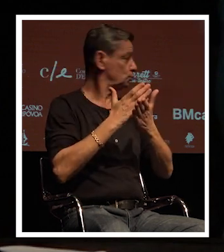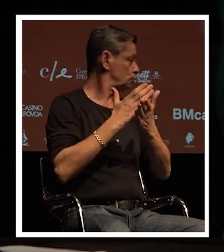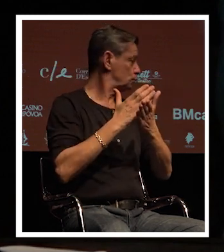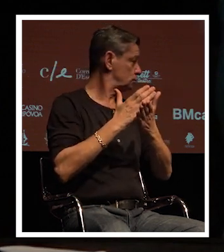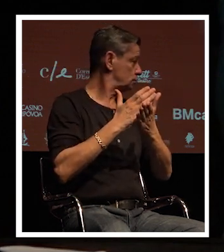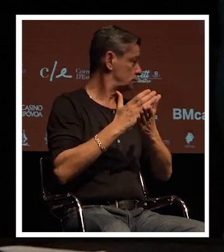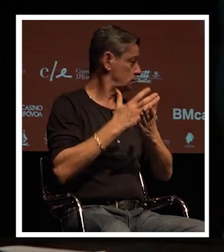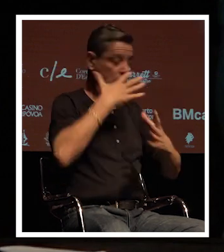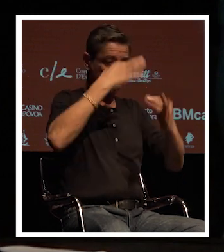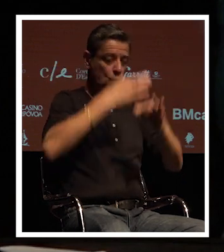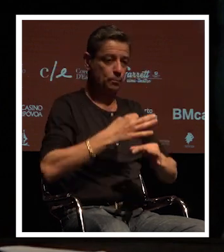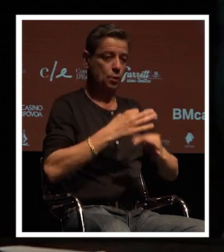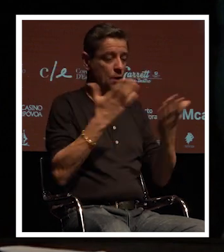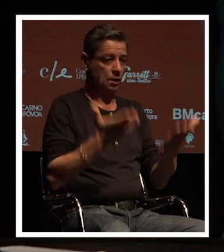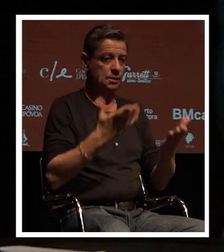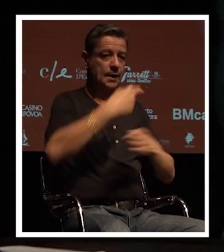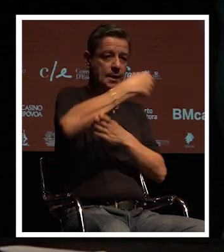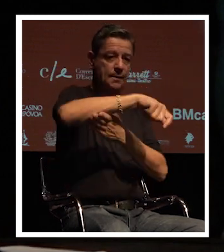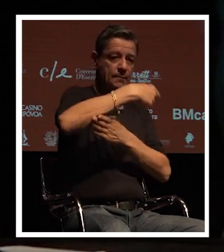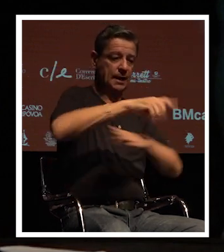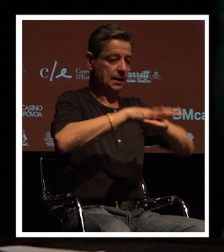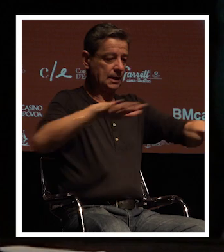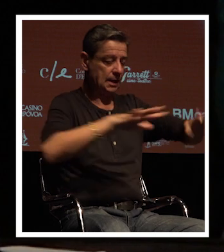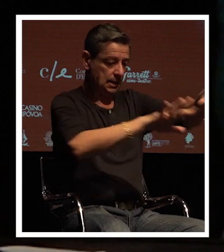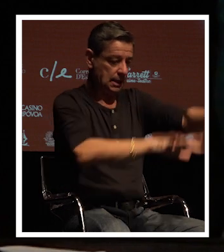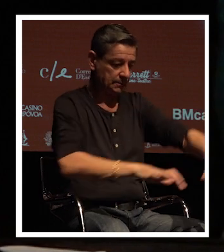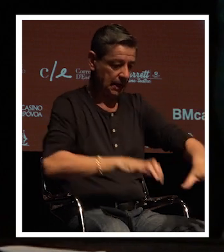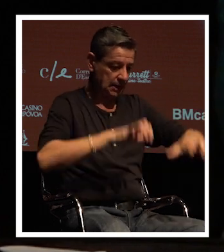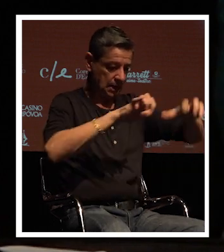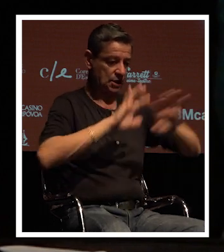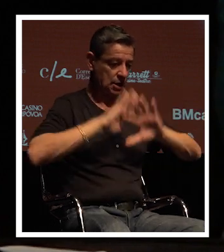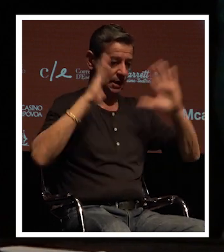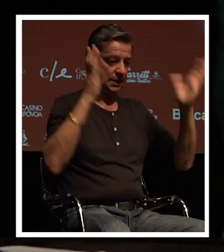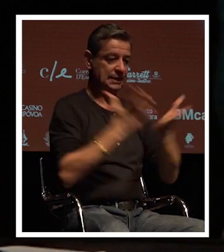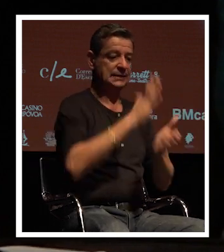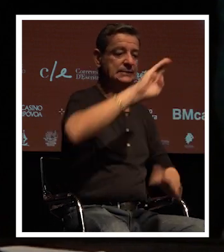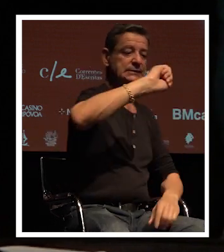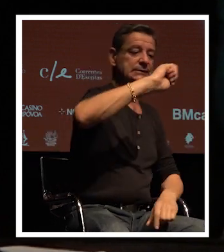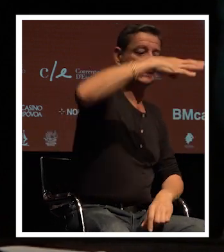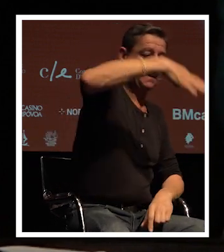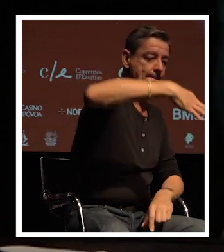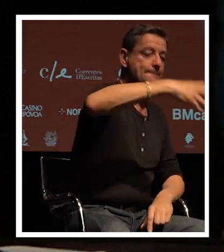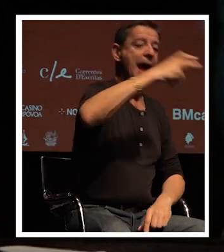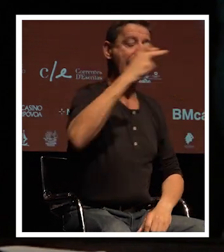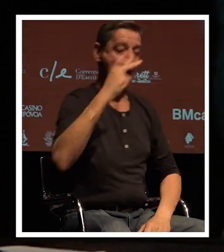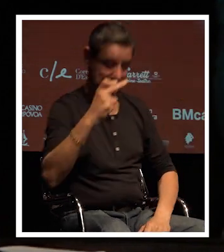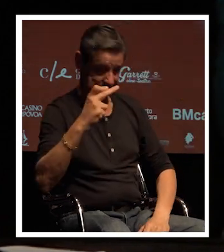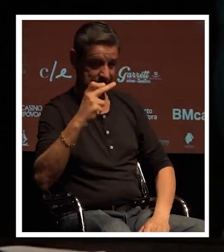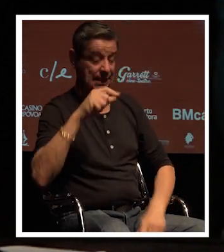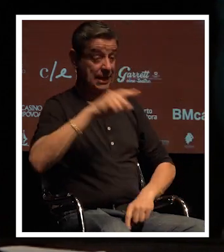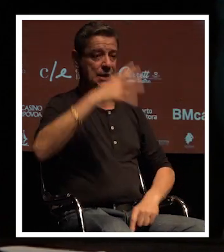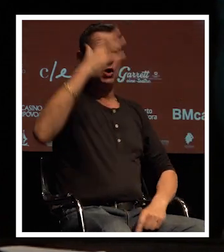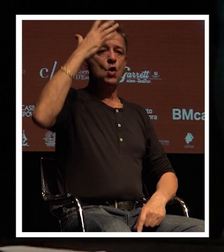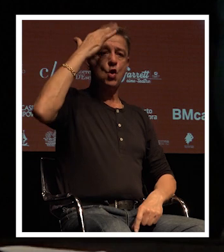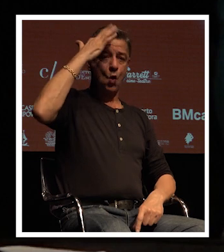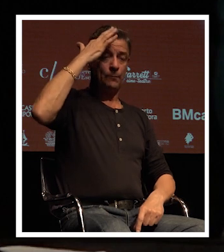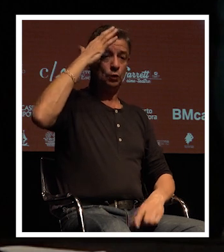eu ocupo neste momento a a a presidência da mesa da Assembleia da assembleia geral da Spa da sociedade de poresa de autores e portanto estes números